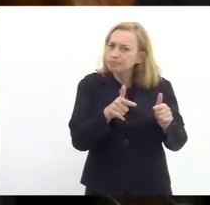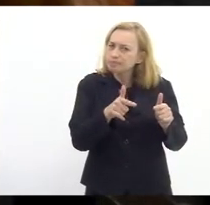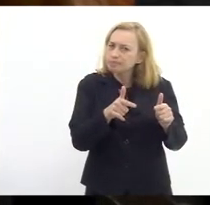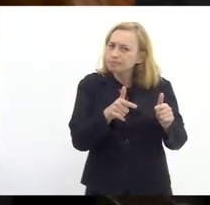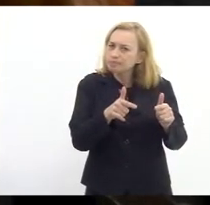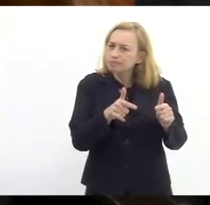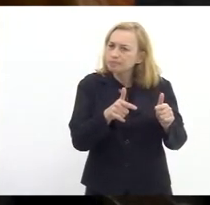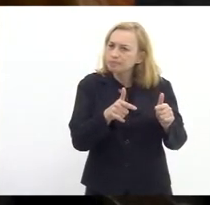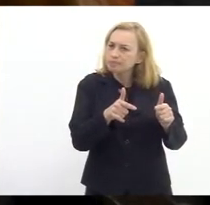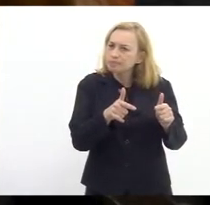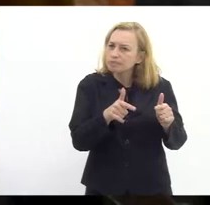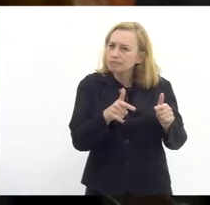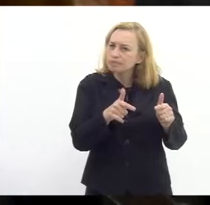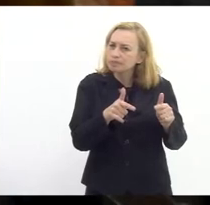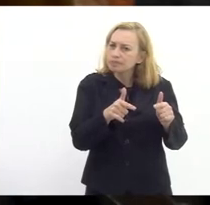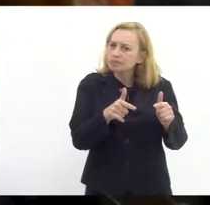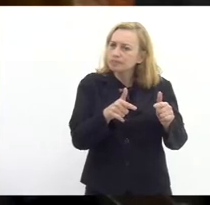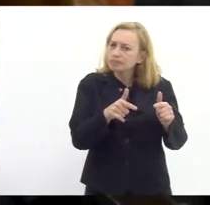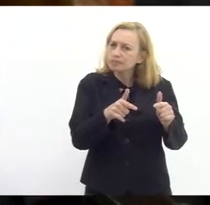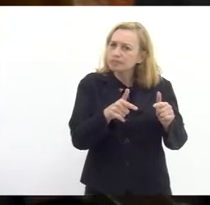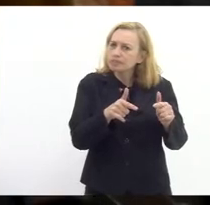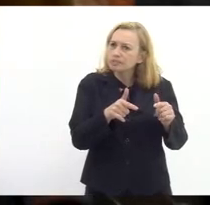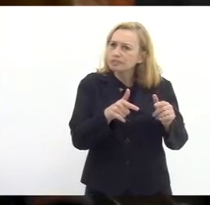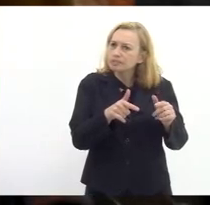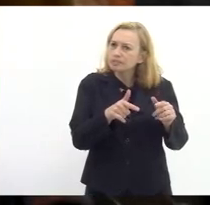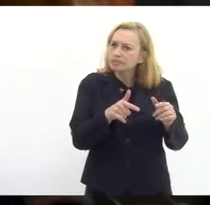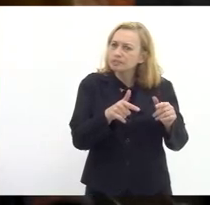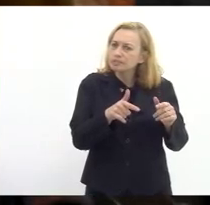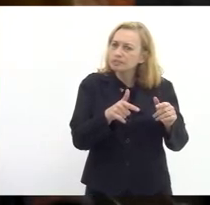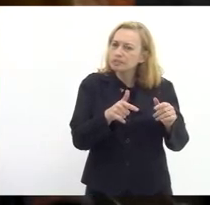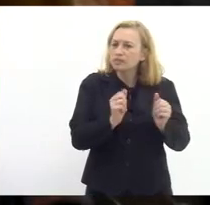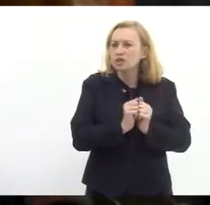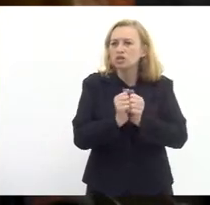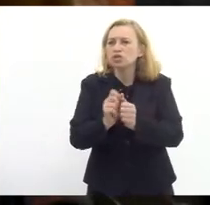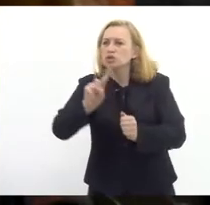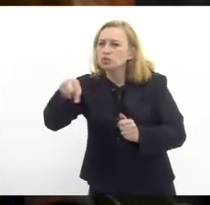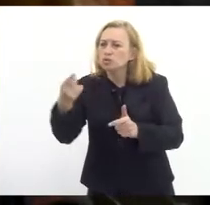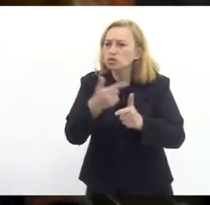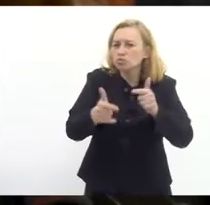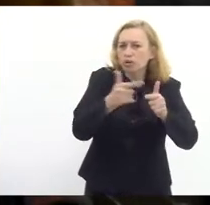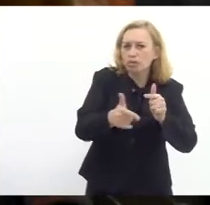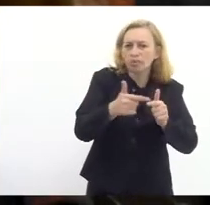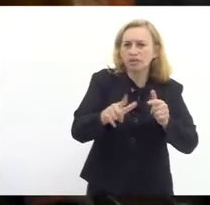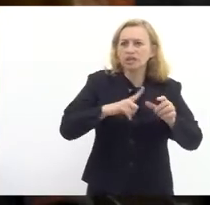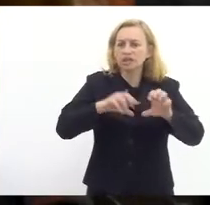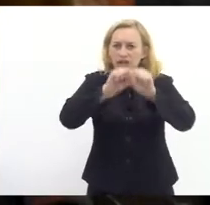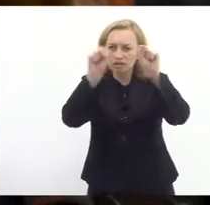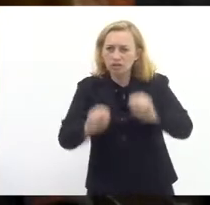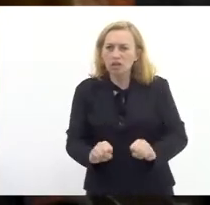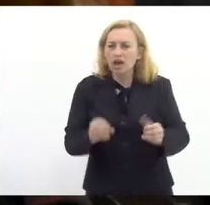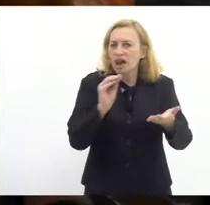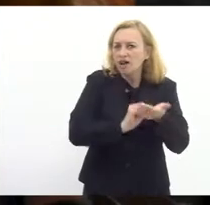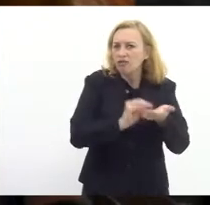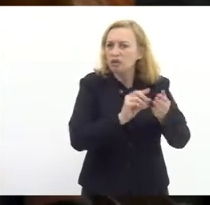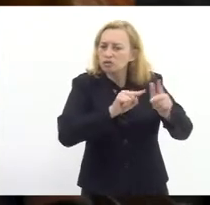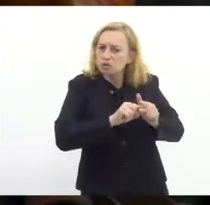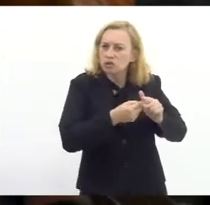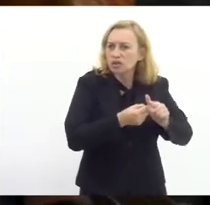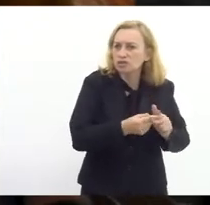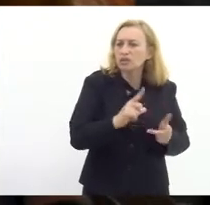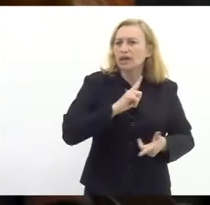que desencadeia nos demais problemas que a gente identifica no sistema. Porque a falta de manutenção ela